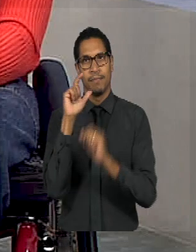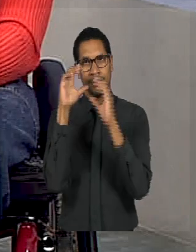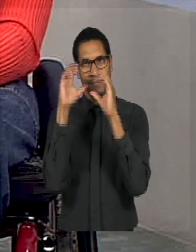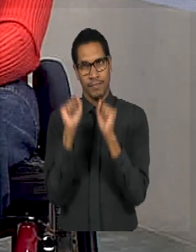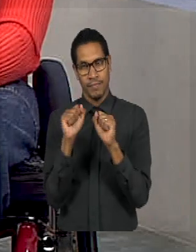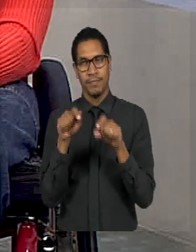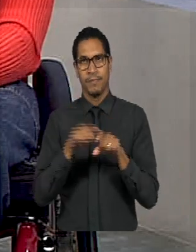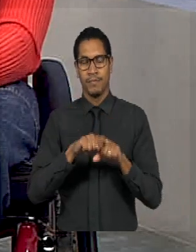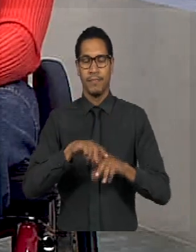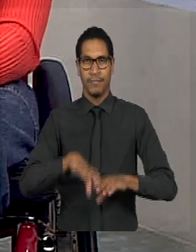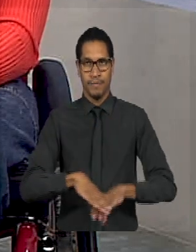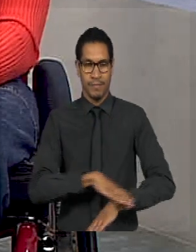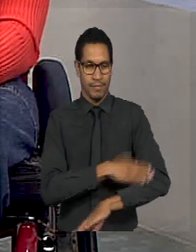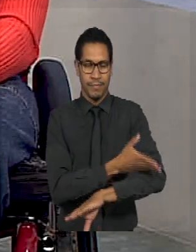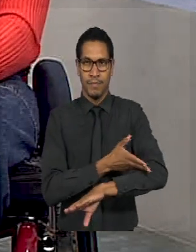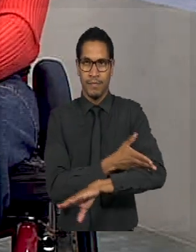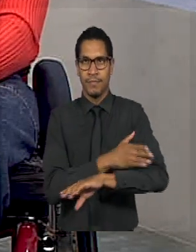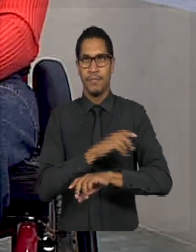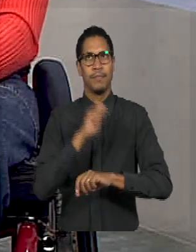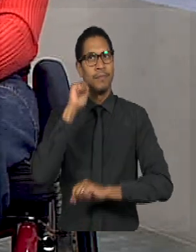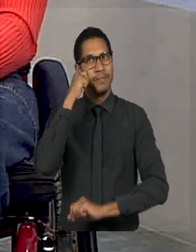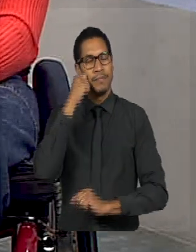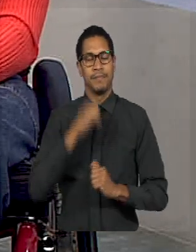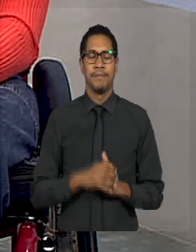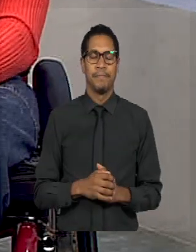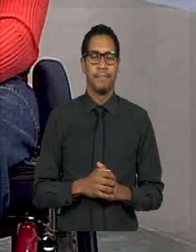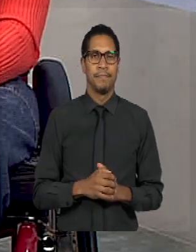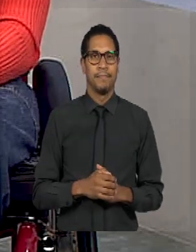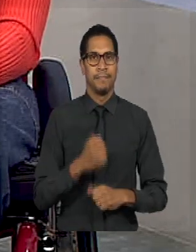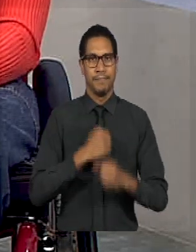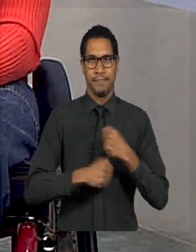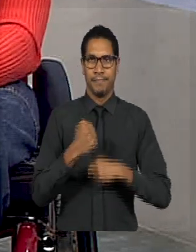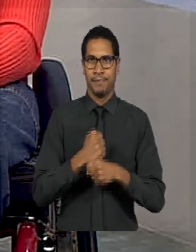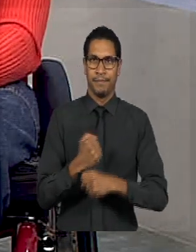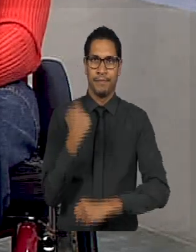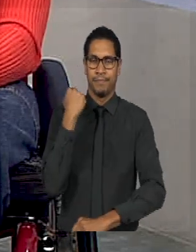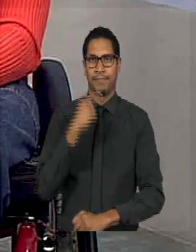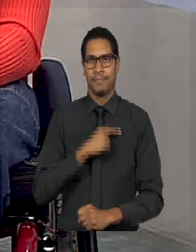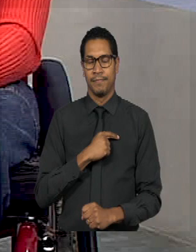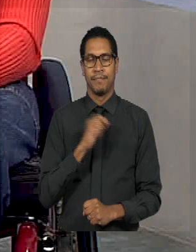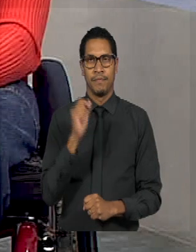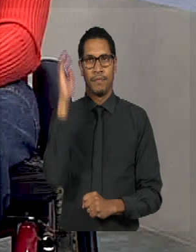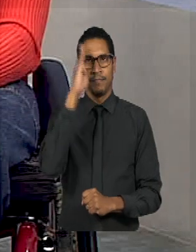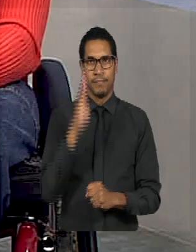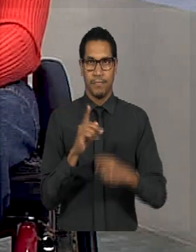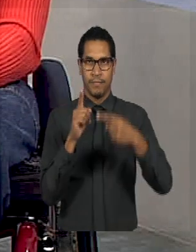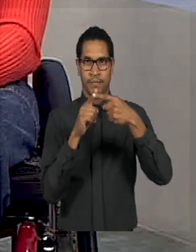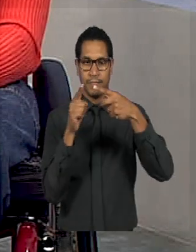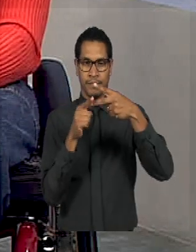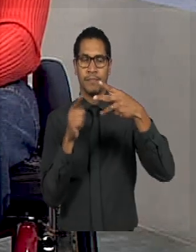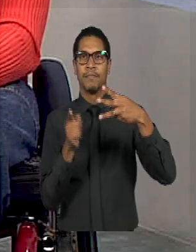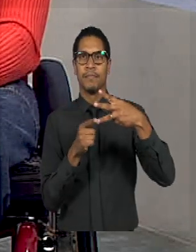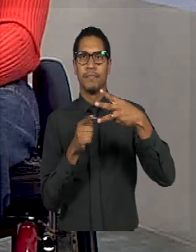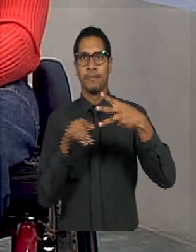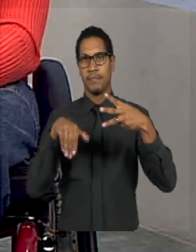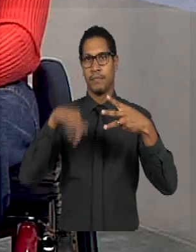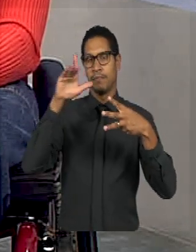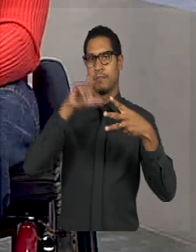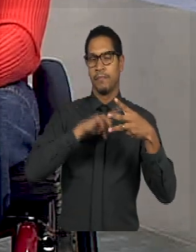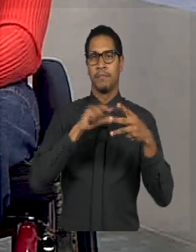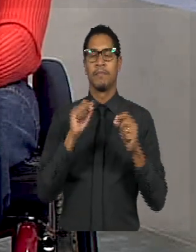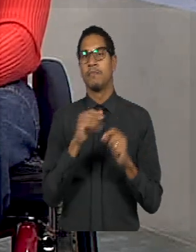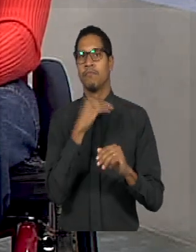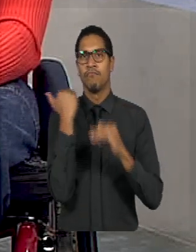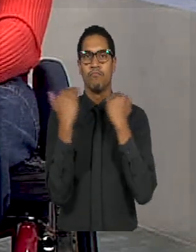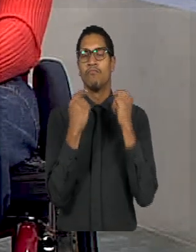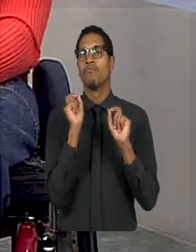e botas pretas. Bom, o ano passado o Brasil foi o terceiro país com o maior número de mortes no